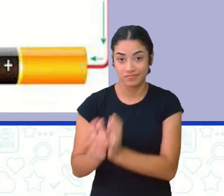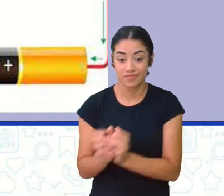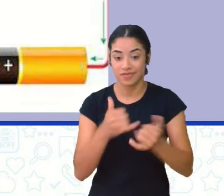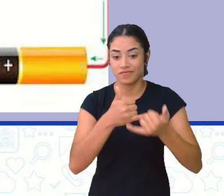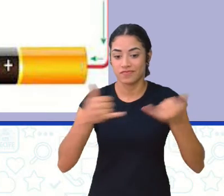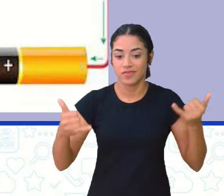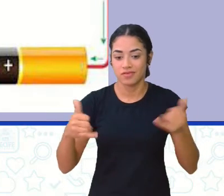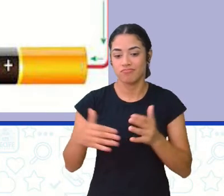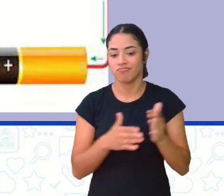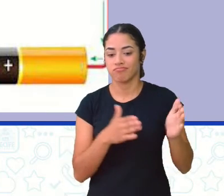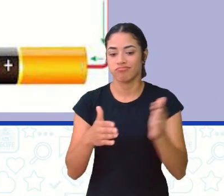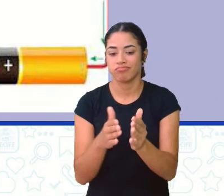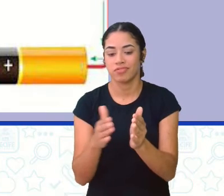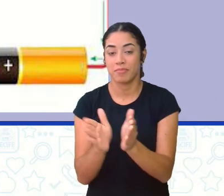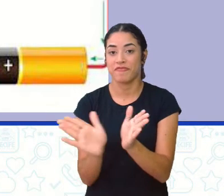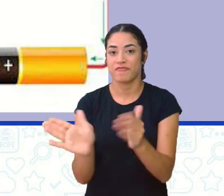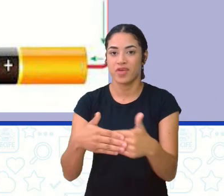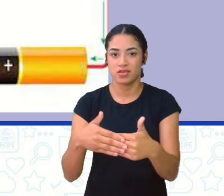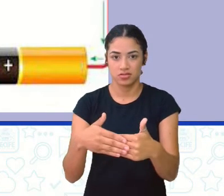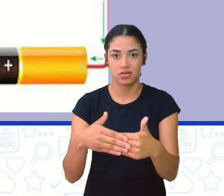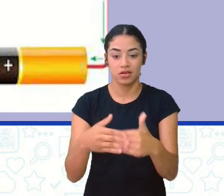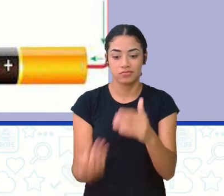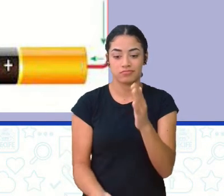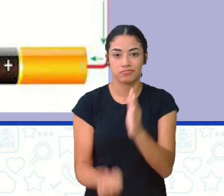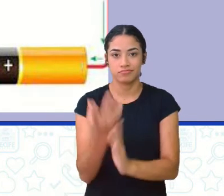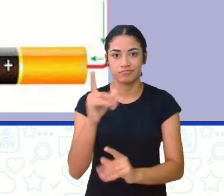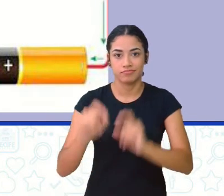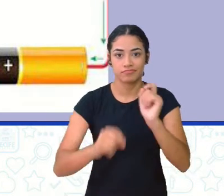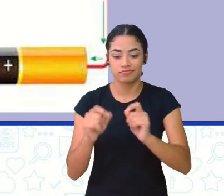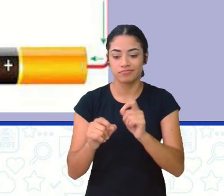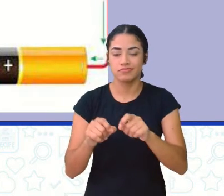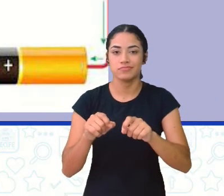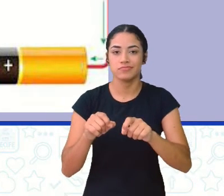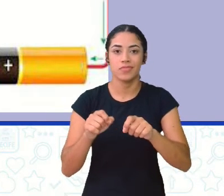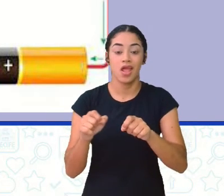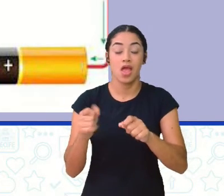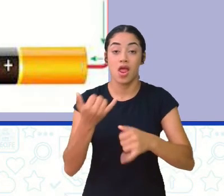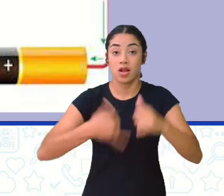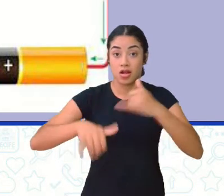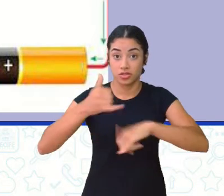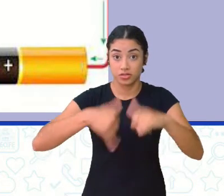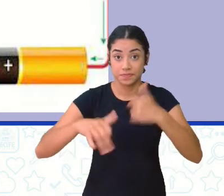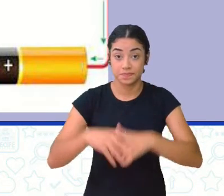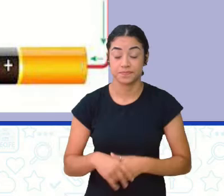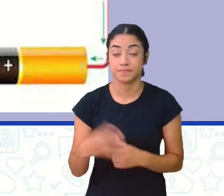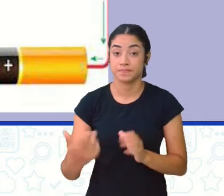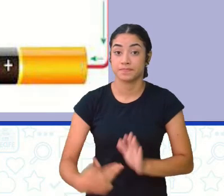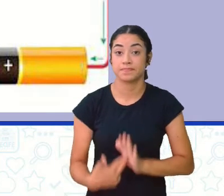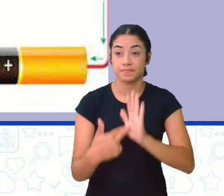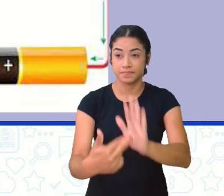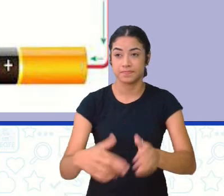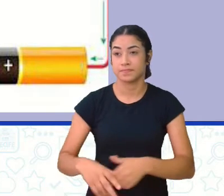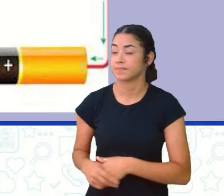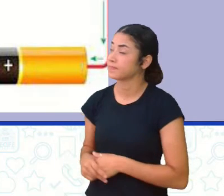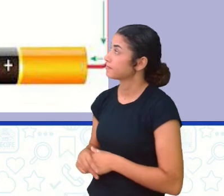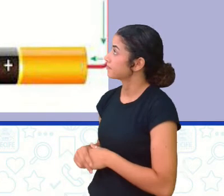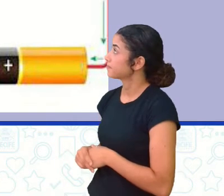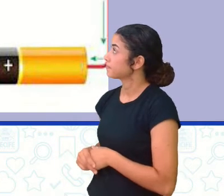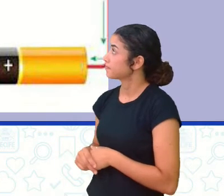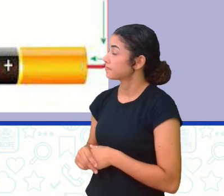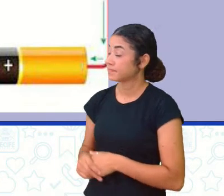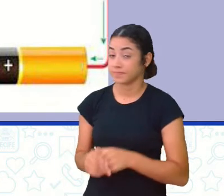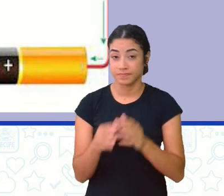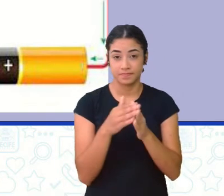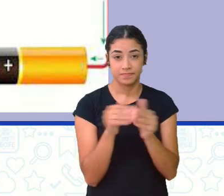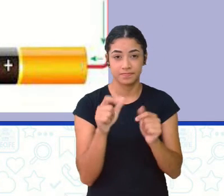formando um caminho fechado, que produz uma corrente elétrica. Então, na representação aqui, né, que eu vou pedir aqui